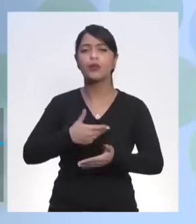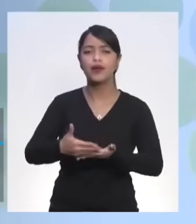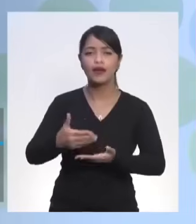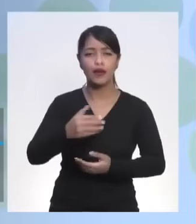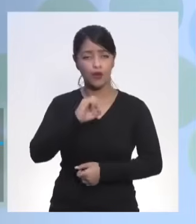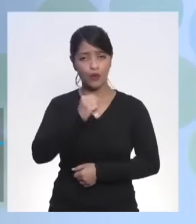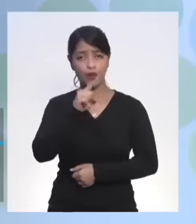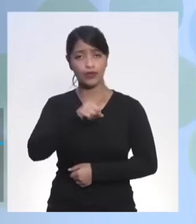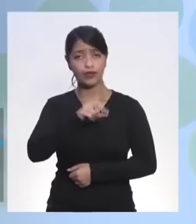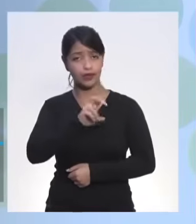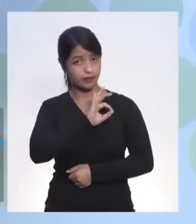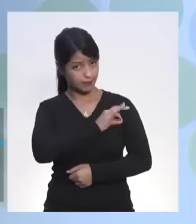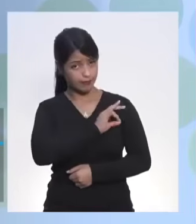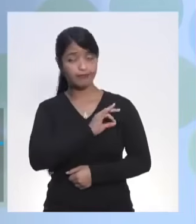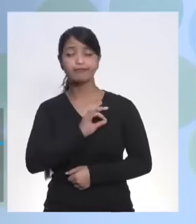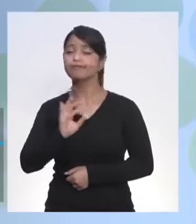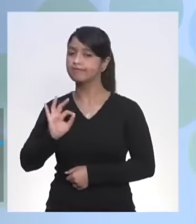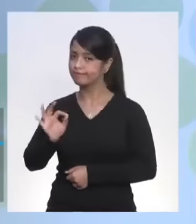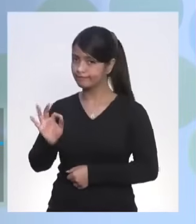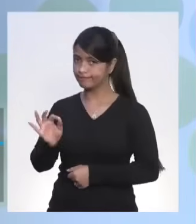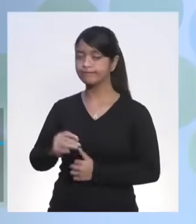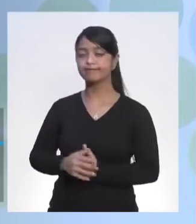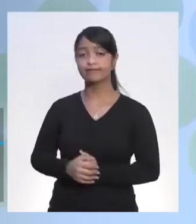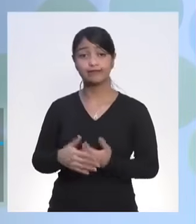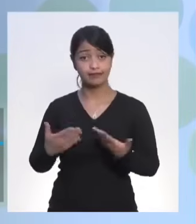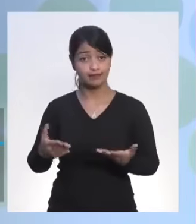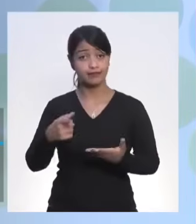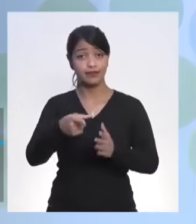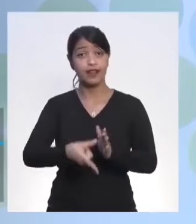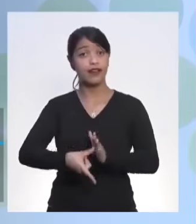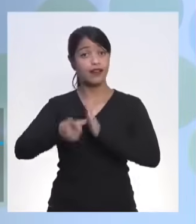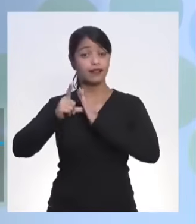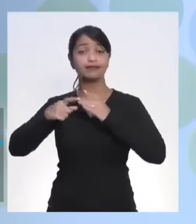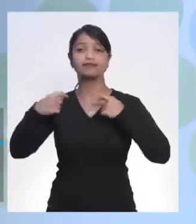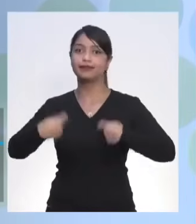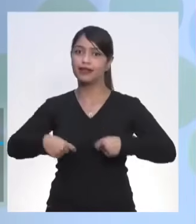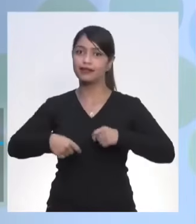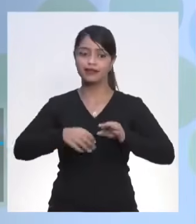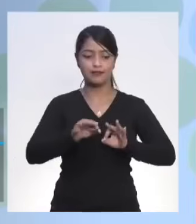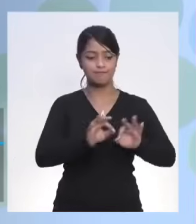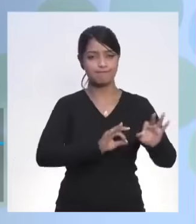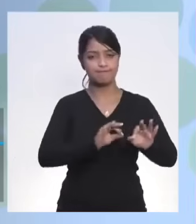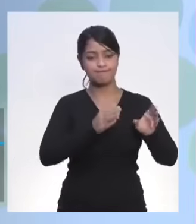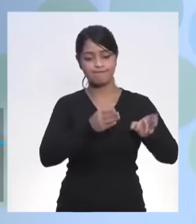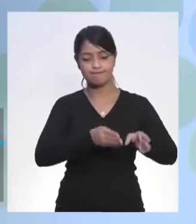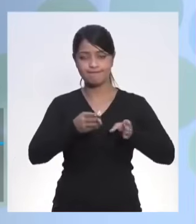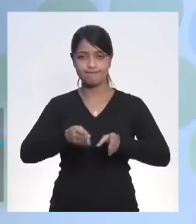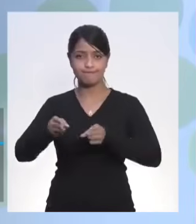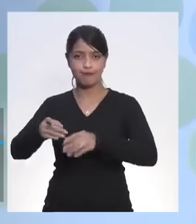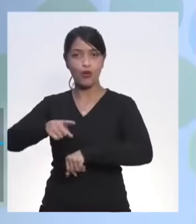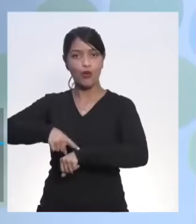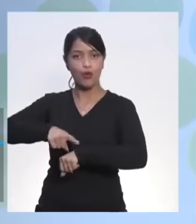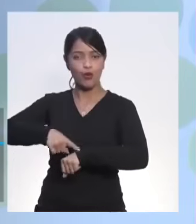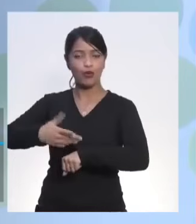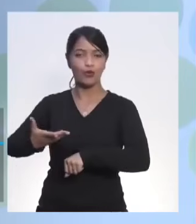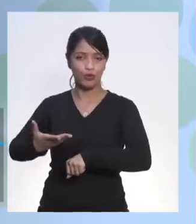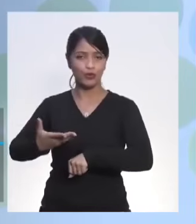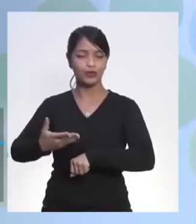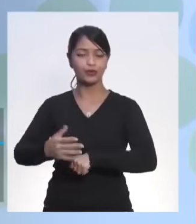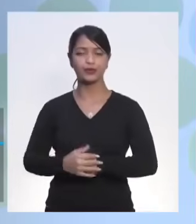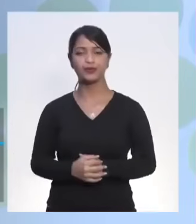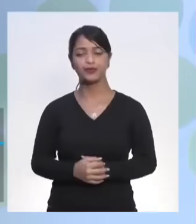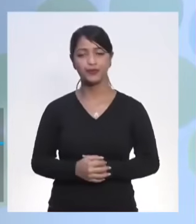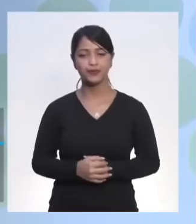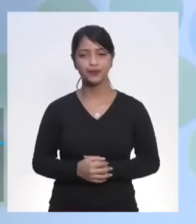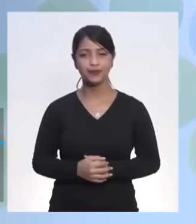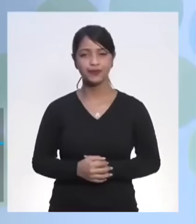Ale? Exatamente. Então, eles têm que se programar de uma forma, então, o valor numérico ali, você coloca.